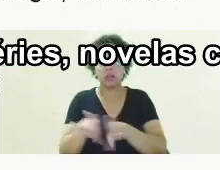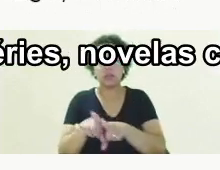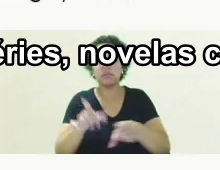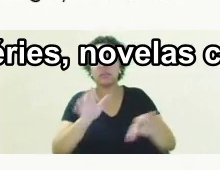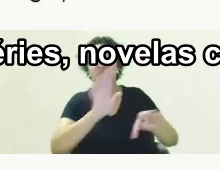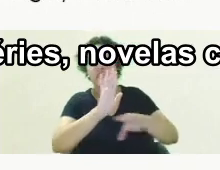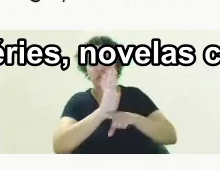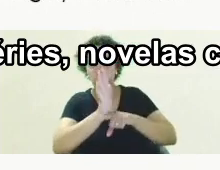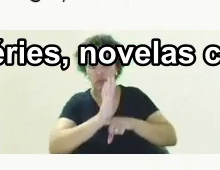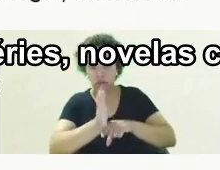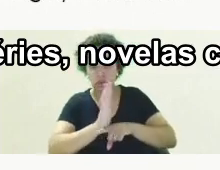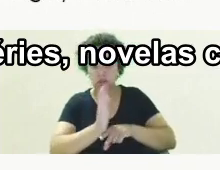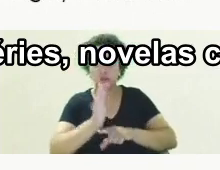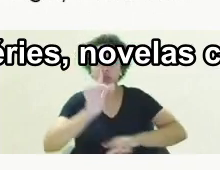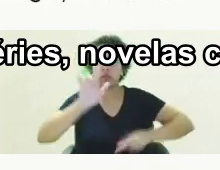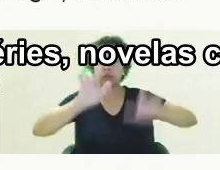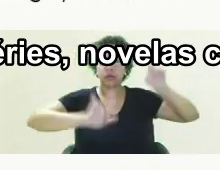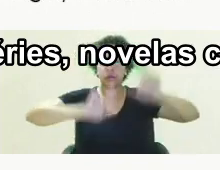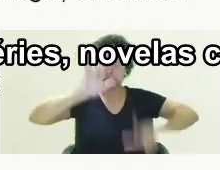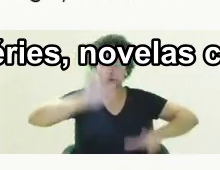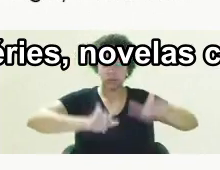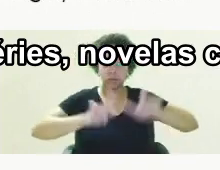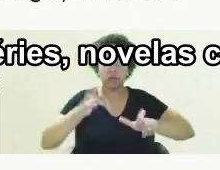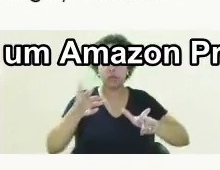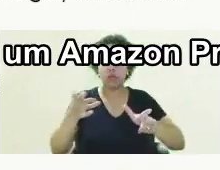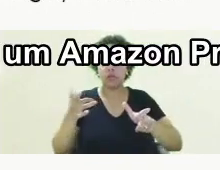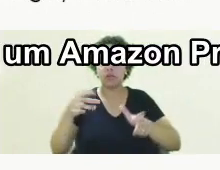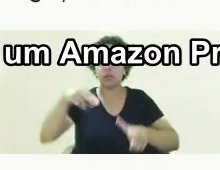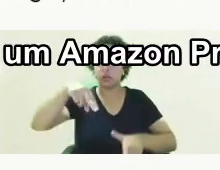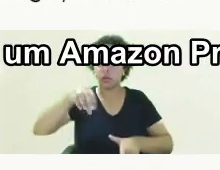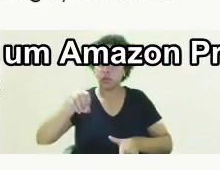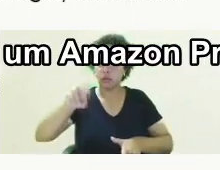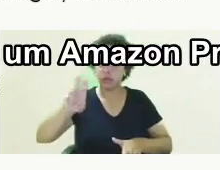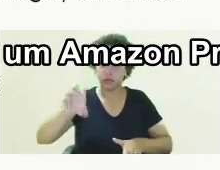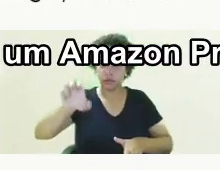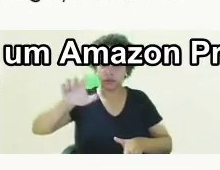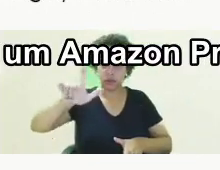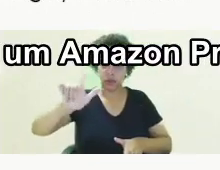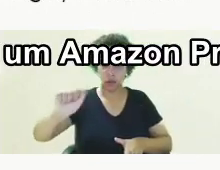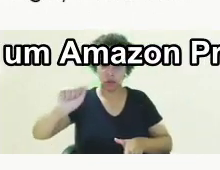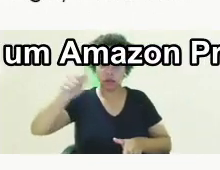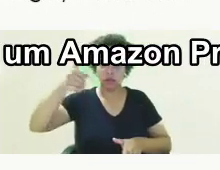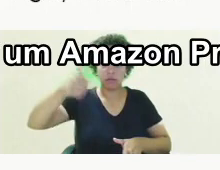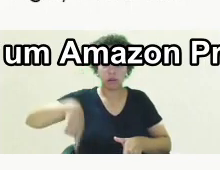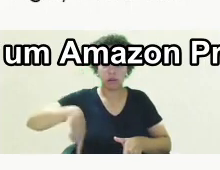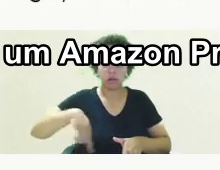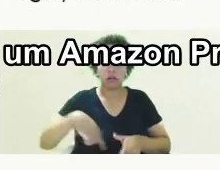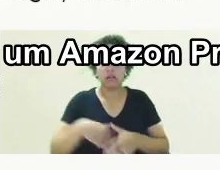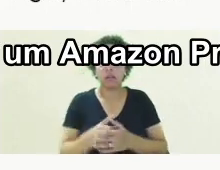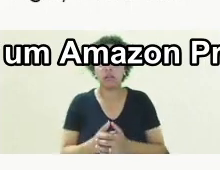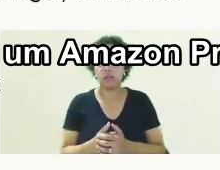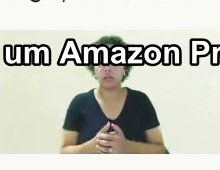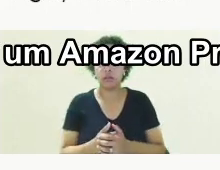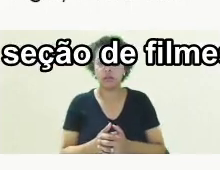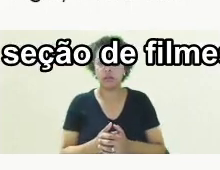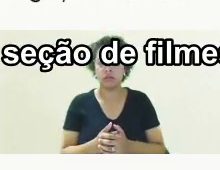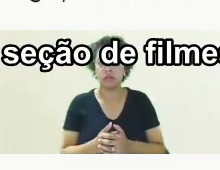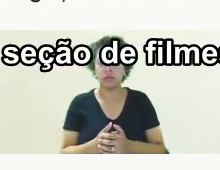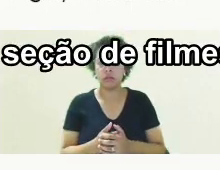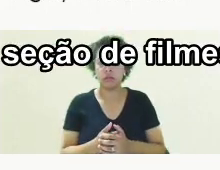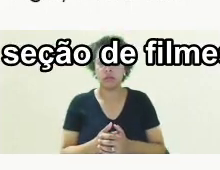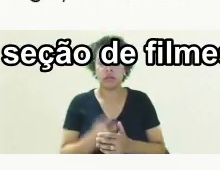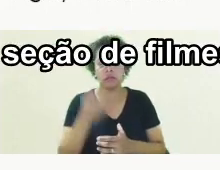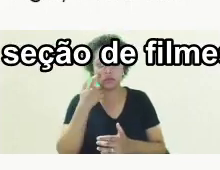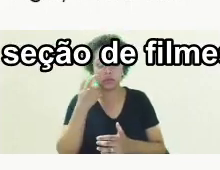filmes, séries, novelas curtas, por exemplo. Hoje, se você abrir a Netflix ou um Amazon Prime, um Globoplay, você